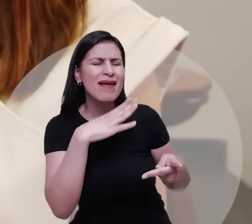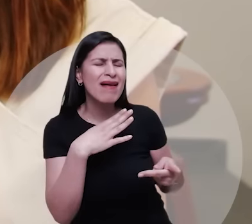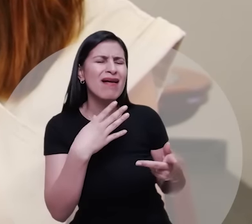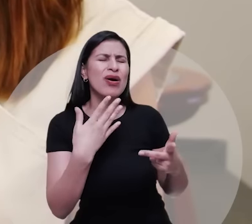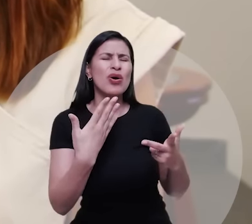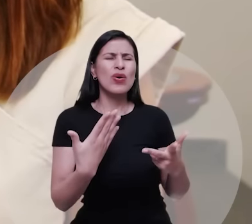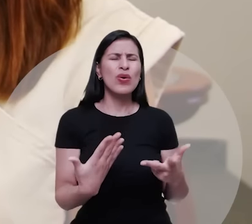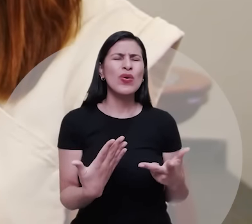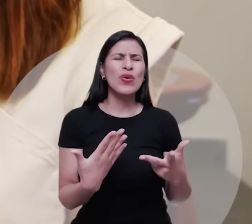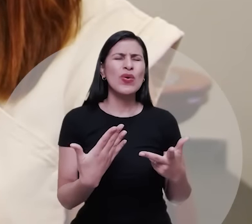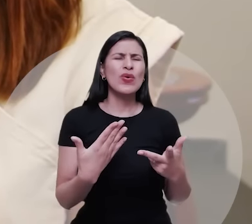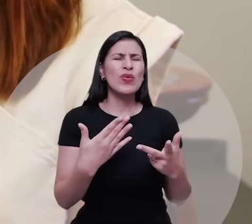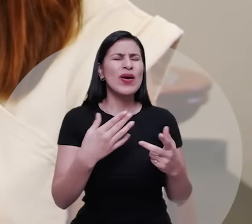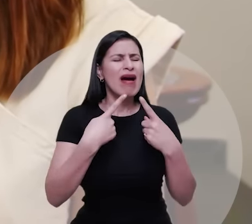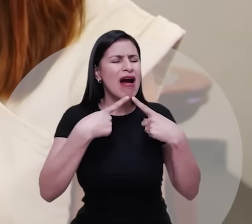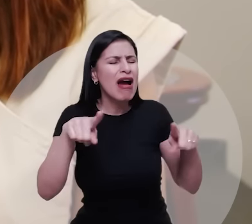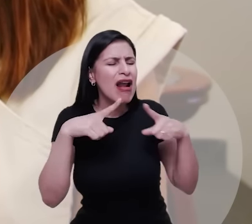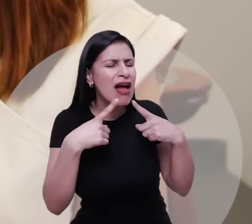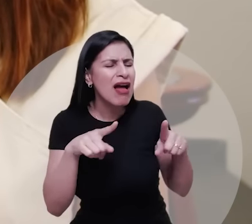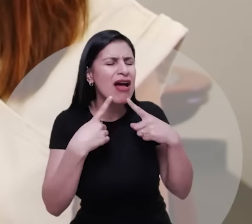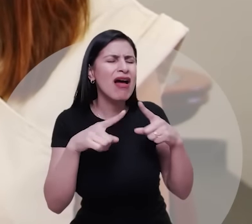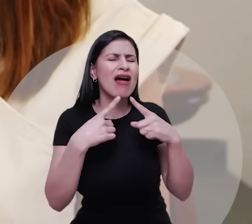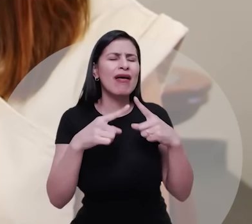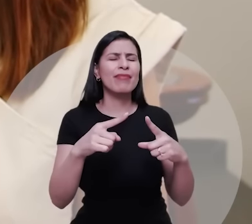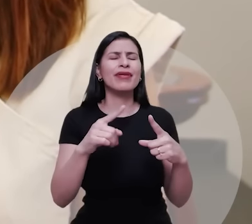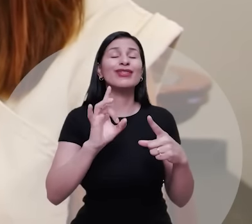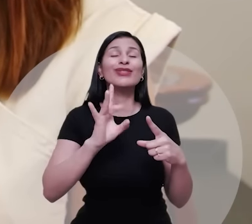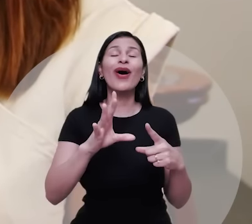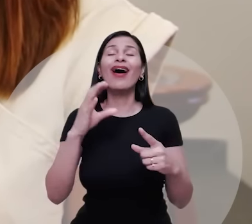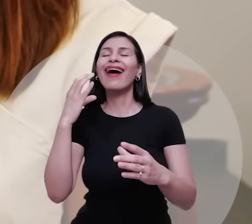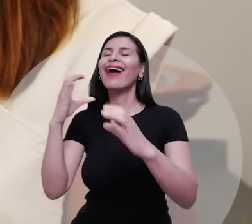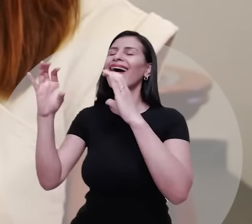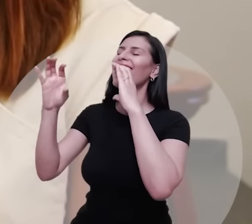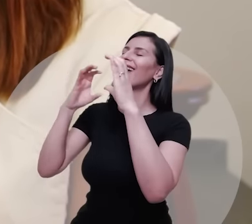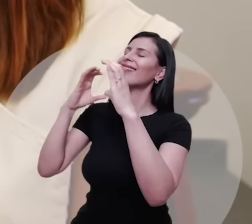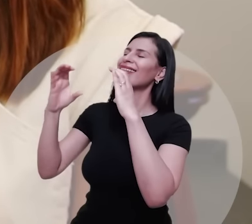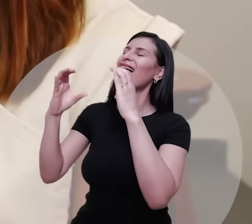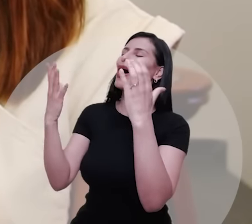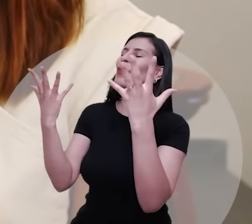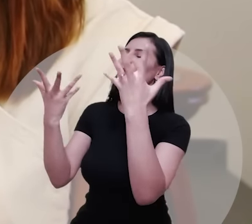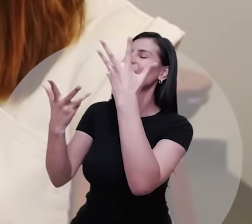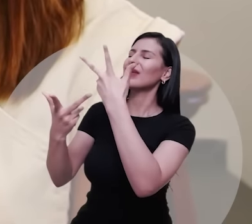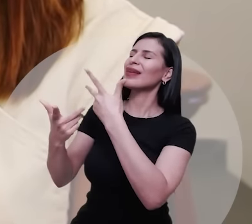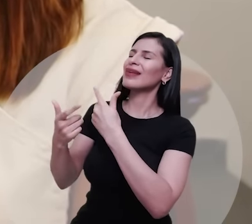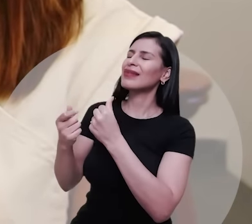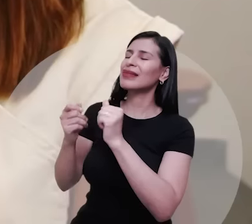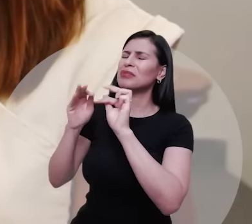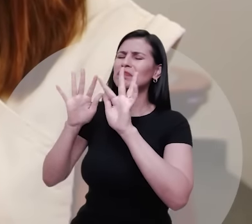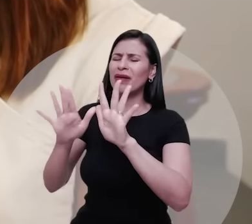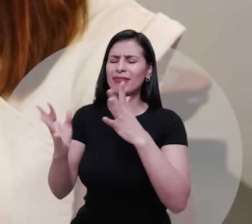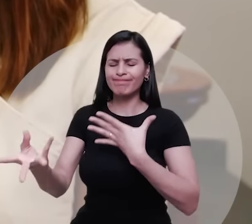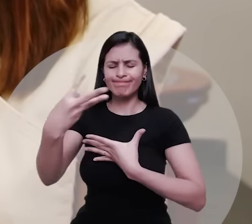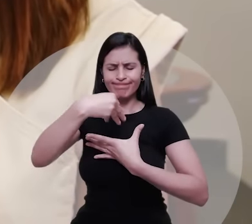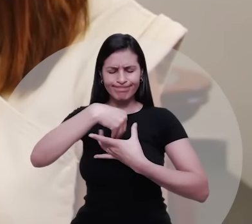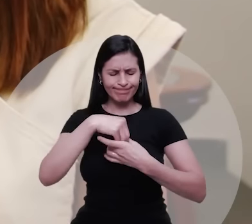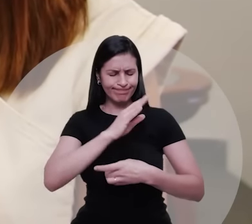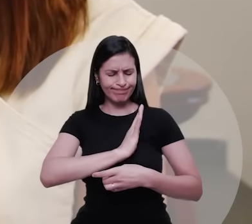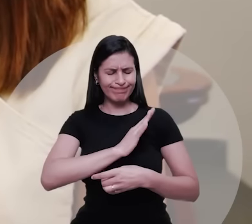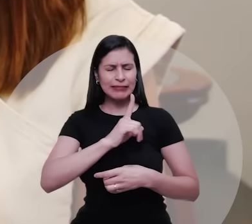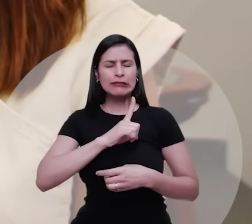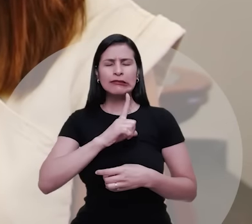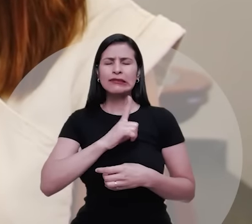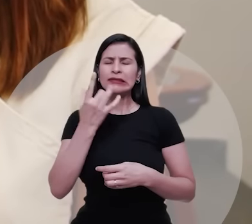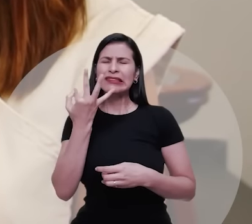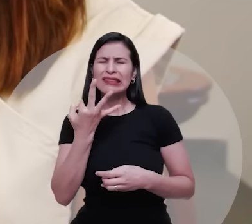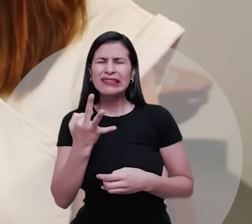palavras bonitas saem da nossa boca ao cantar, mas nosso coração está machucado, amargurado e cheio de